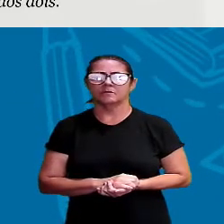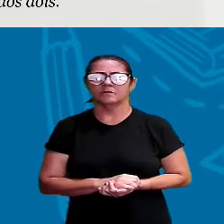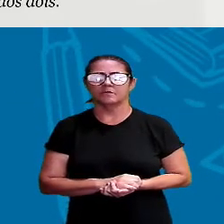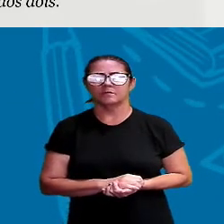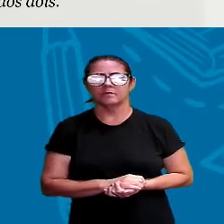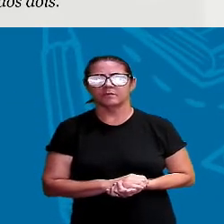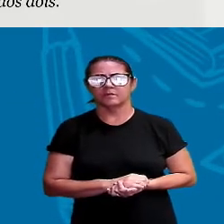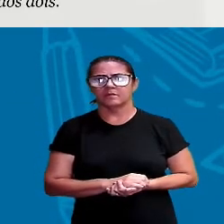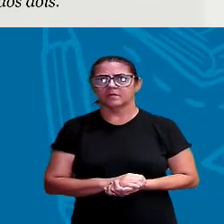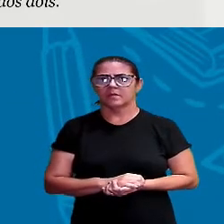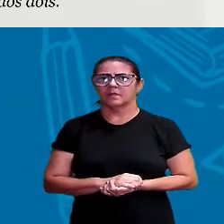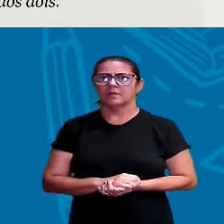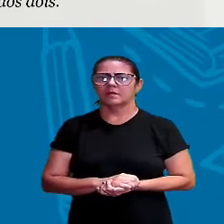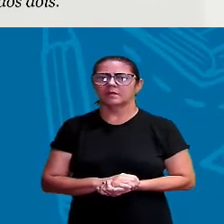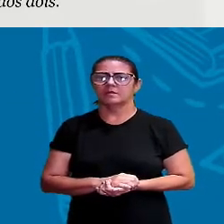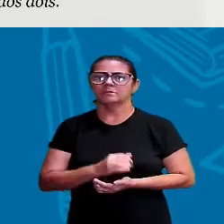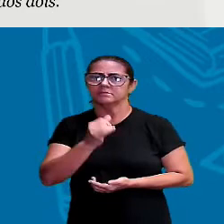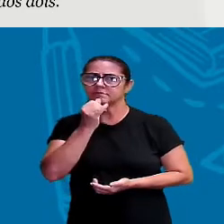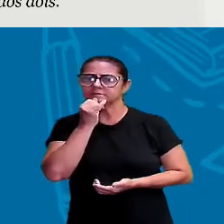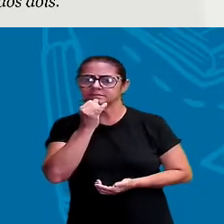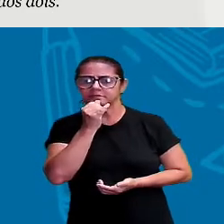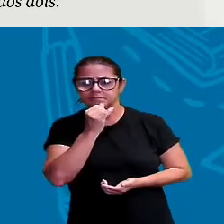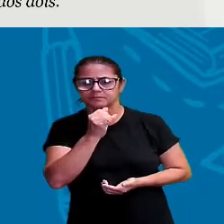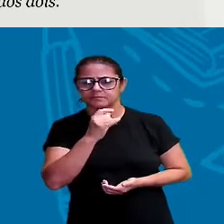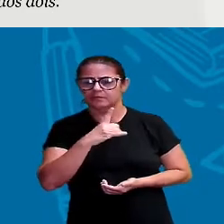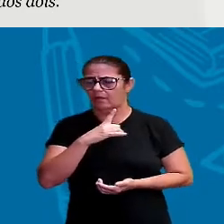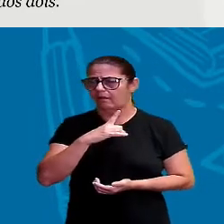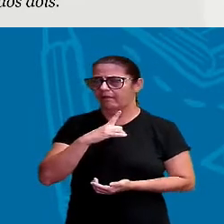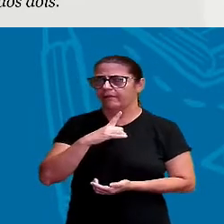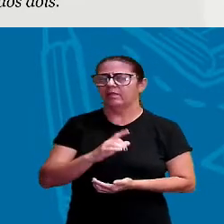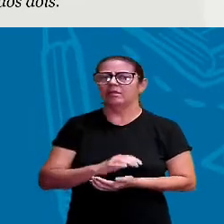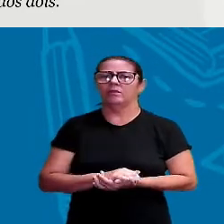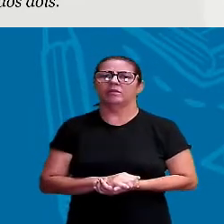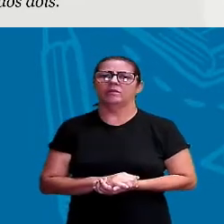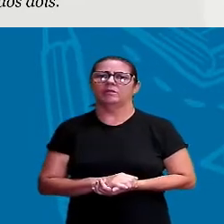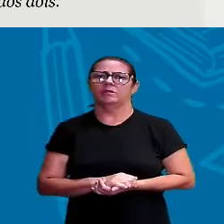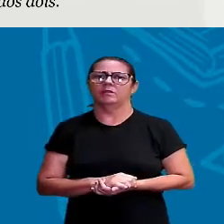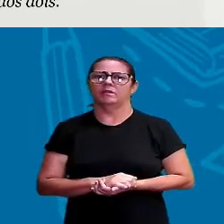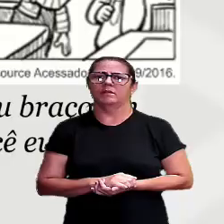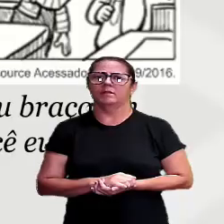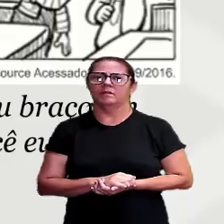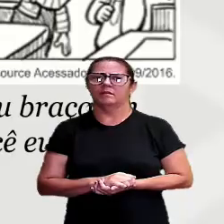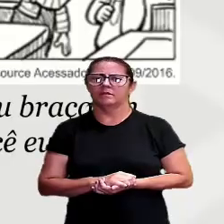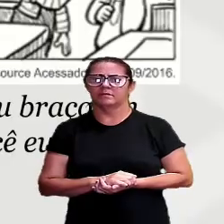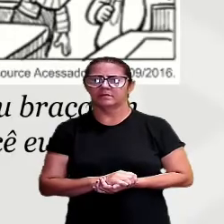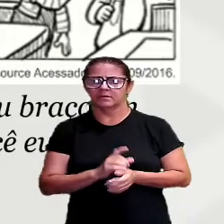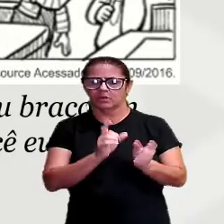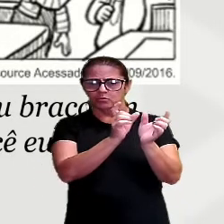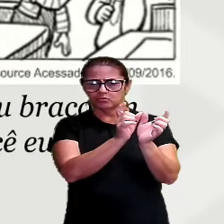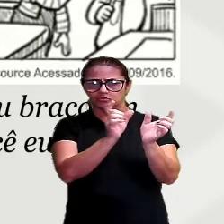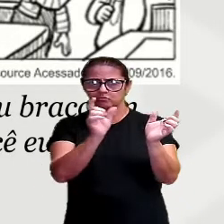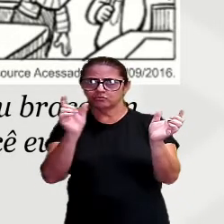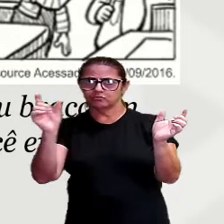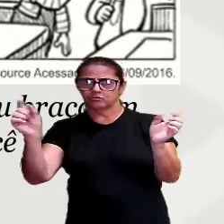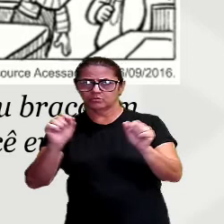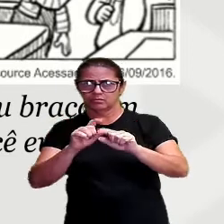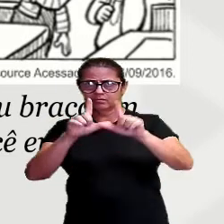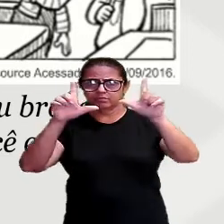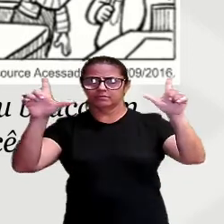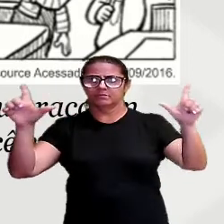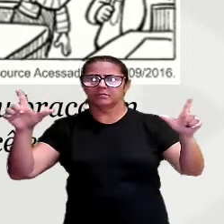E aí abaixo a gente tem esse exemplo, que é exatamente aí, coloca aí na tela para ficar ótimo, para todo mundo